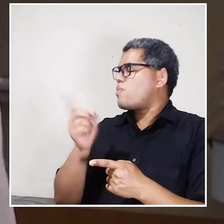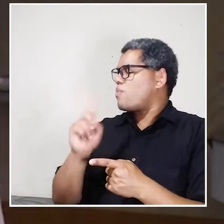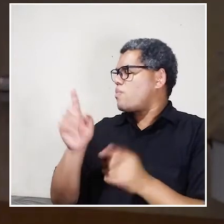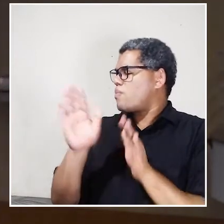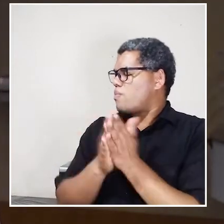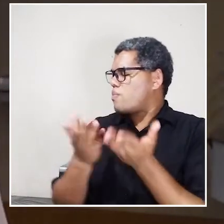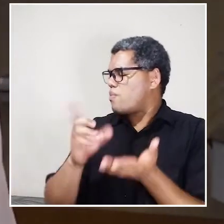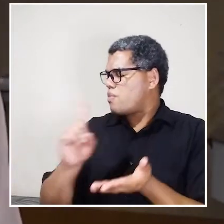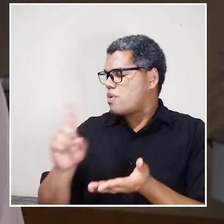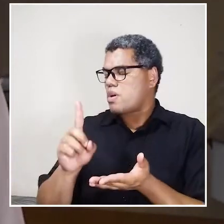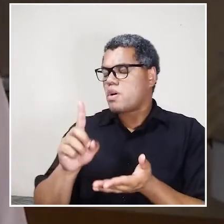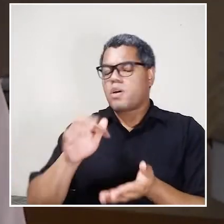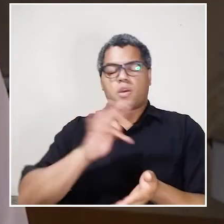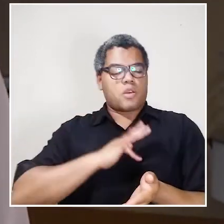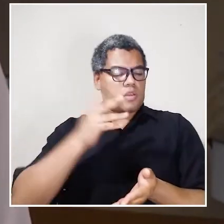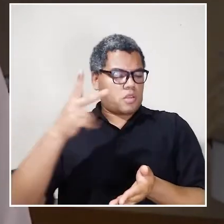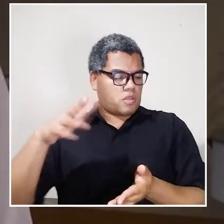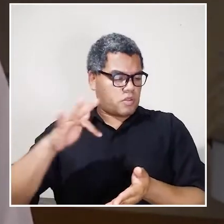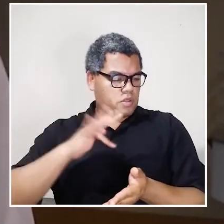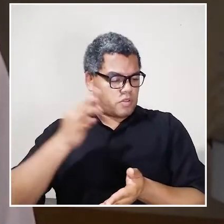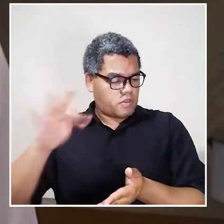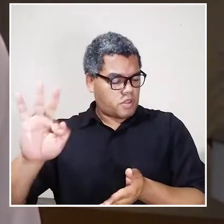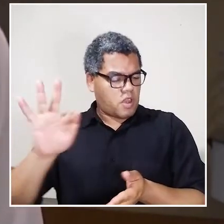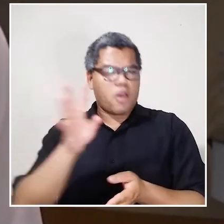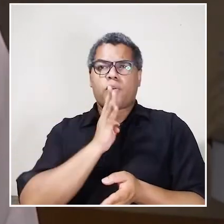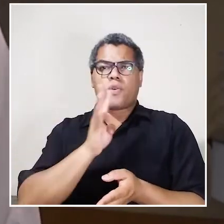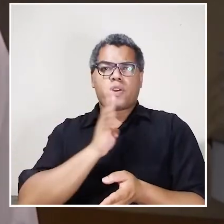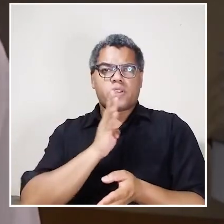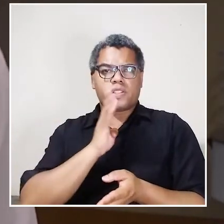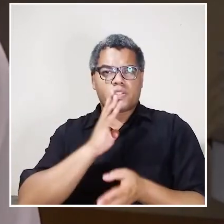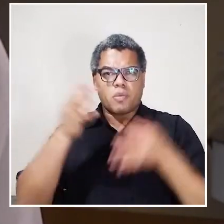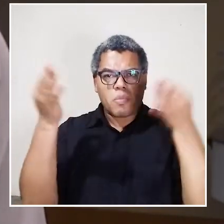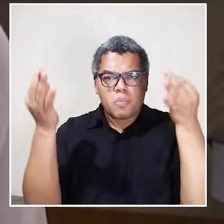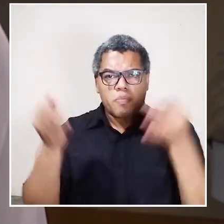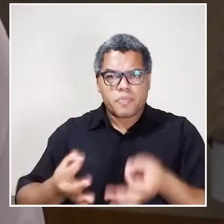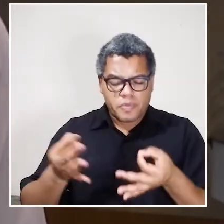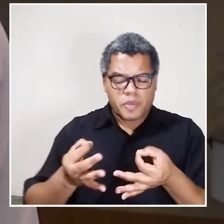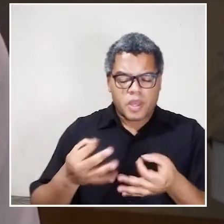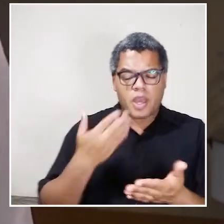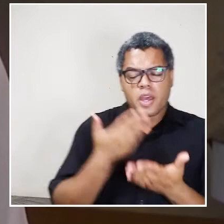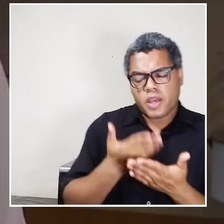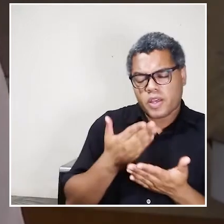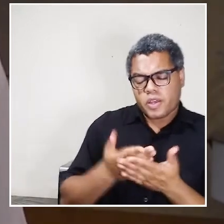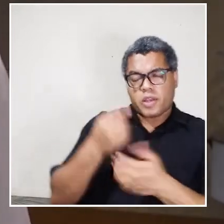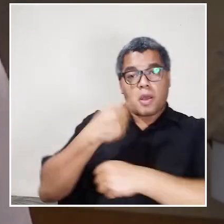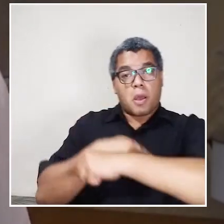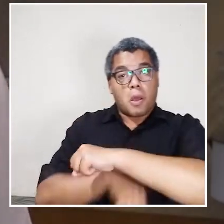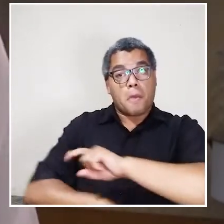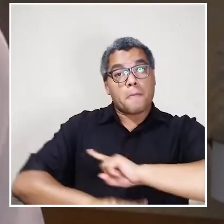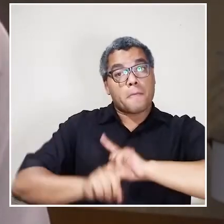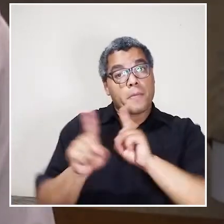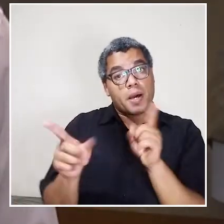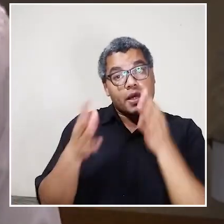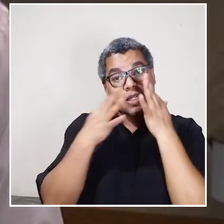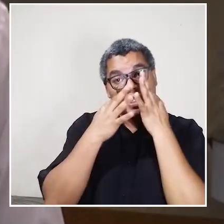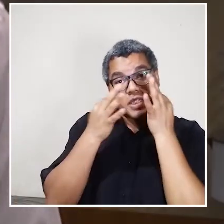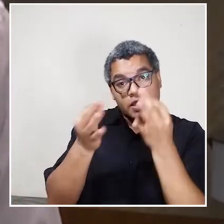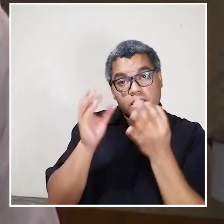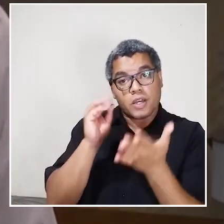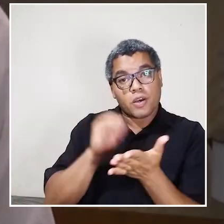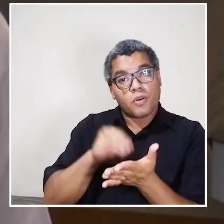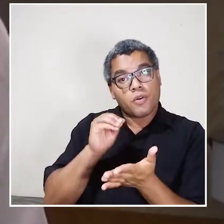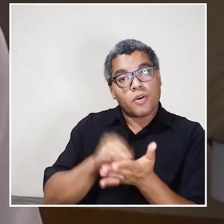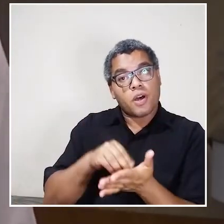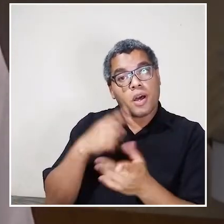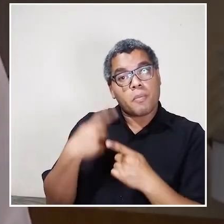aqueles fariseus conheciam demais as Escrituras. Eram leitores ávidos, estudiosos, mas não prestavam atenção. E porque não